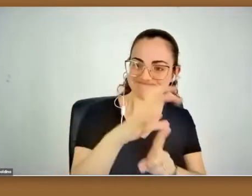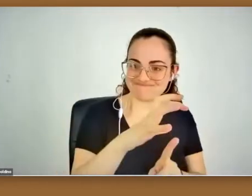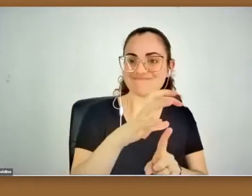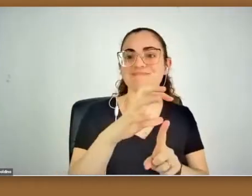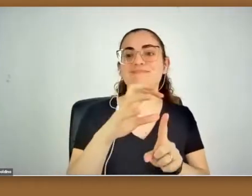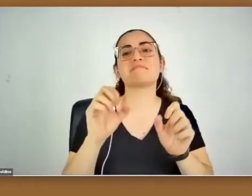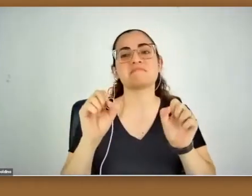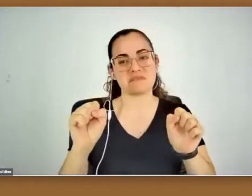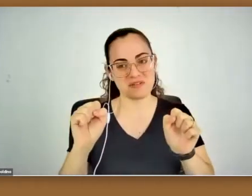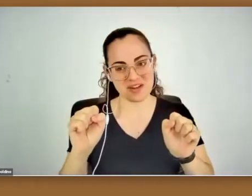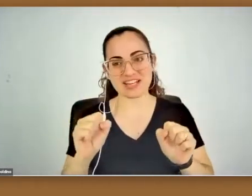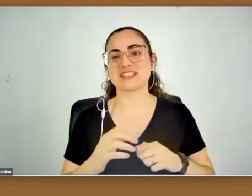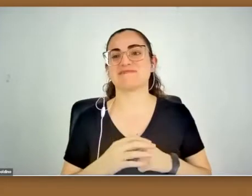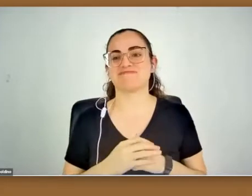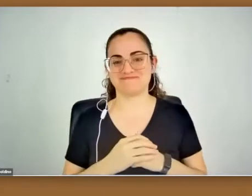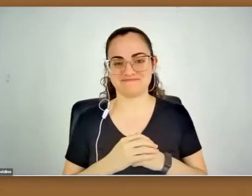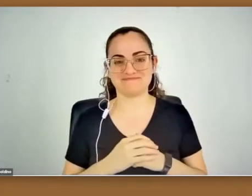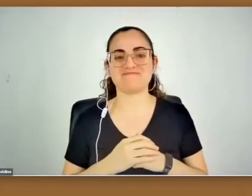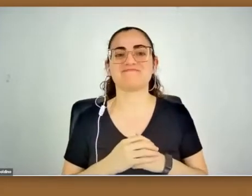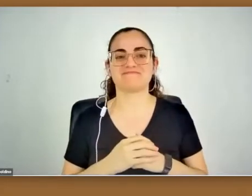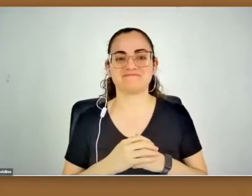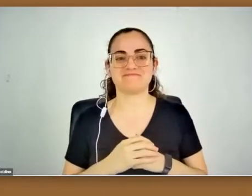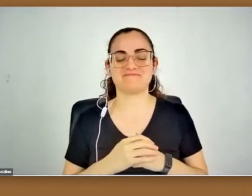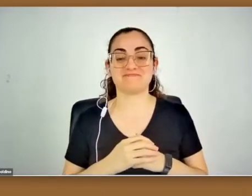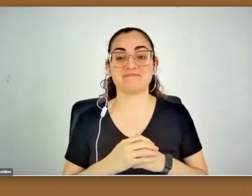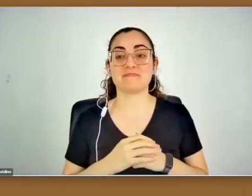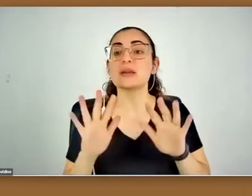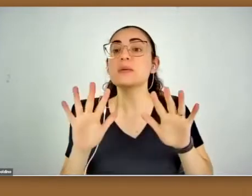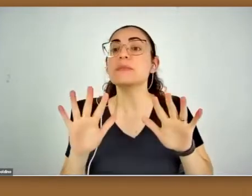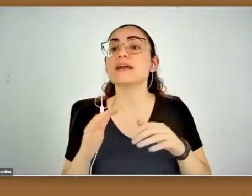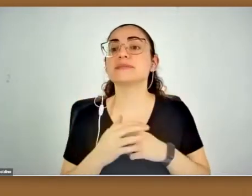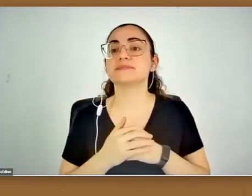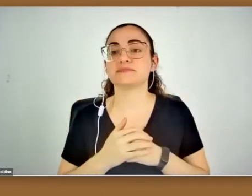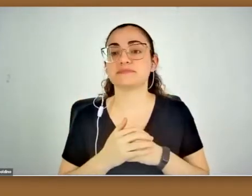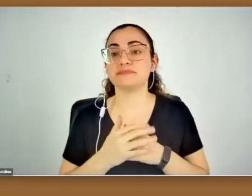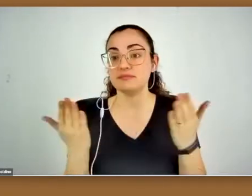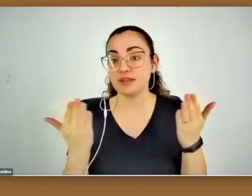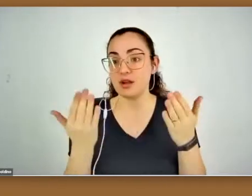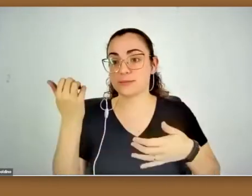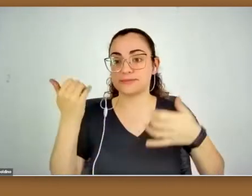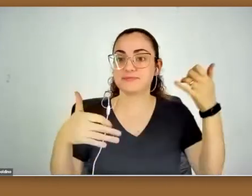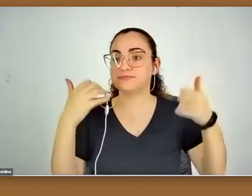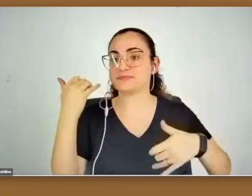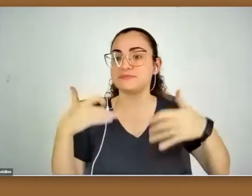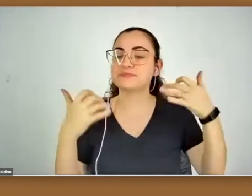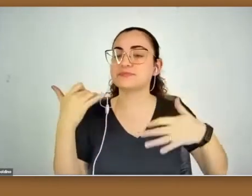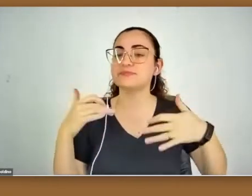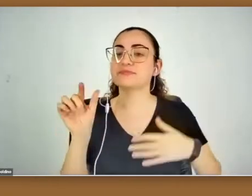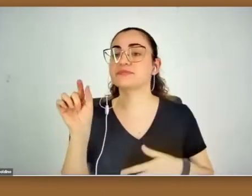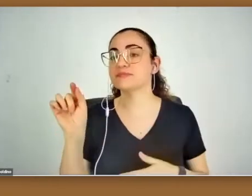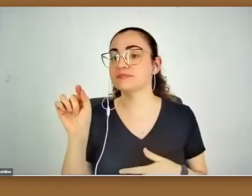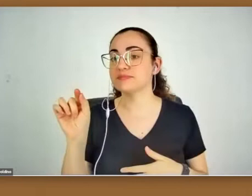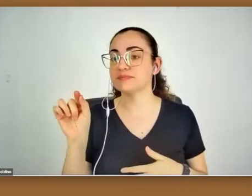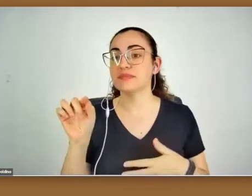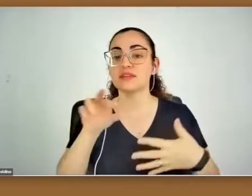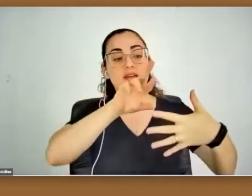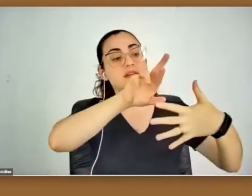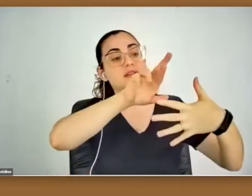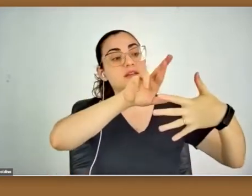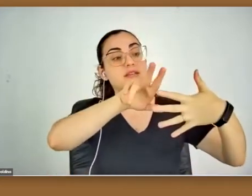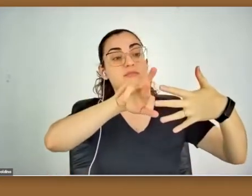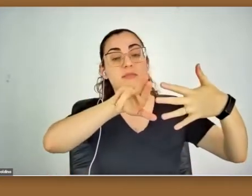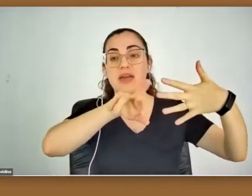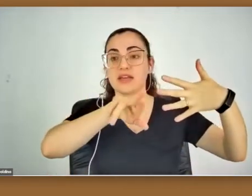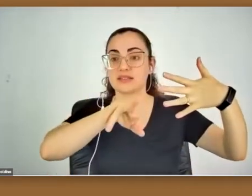E aí vamos trabalhar então com algumas, né, alguns aqui a gente está falando de gênero Aedes, existem vários